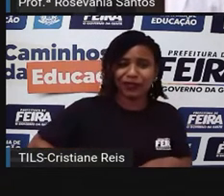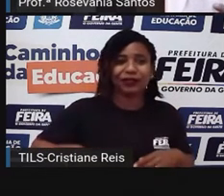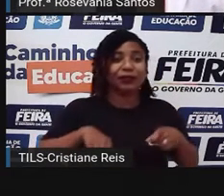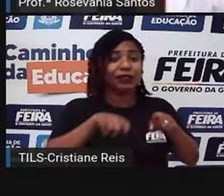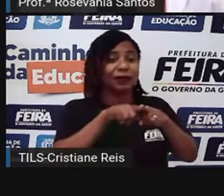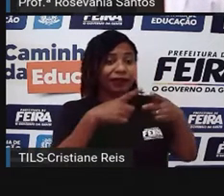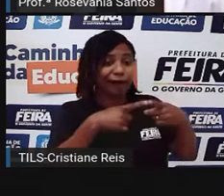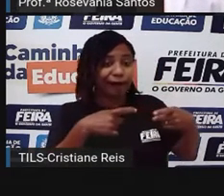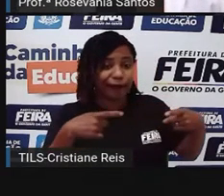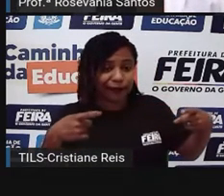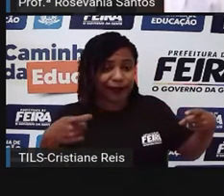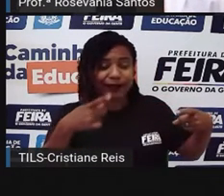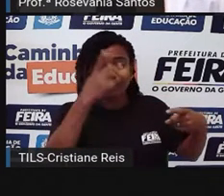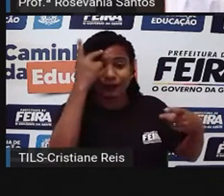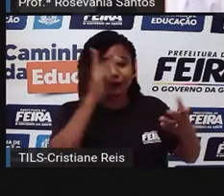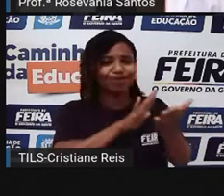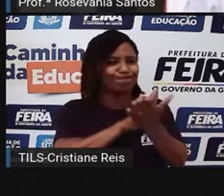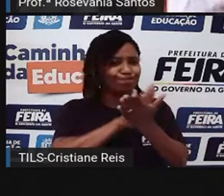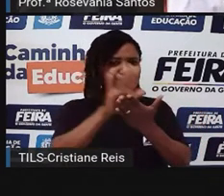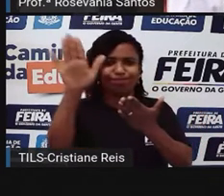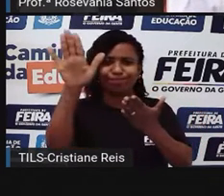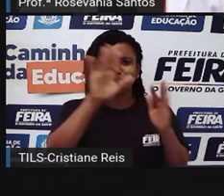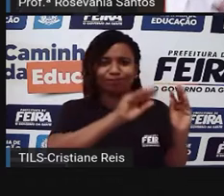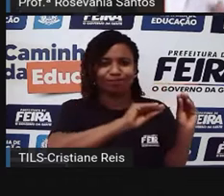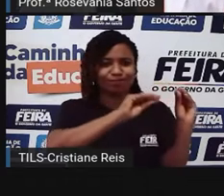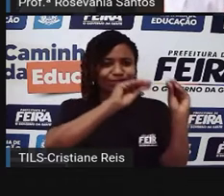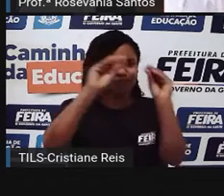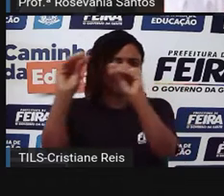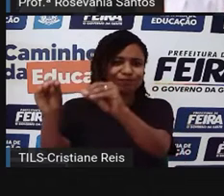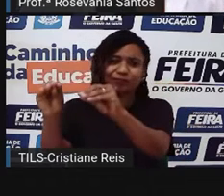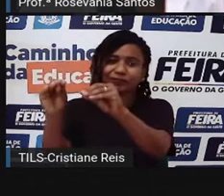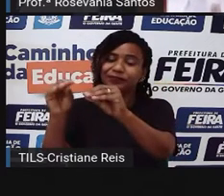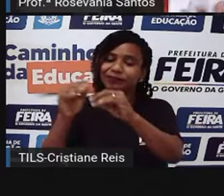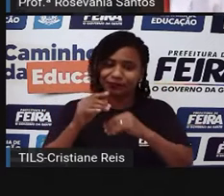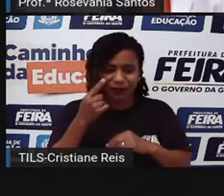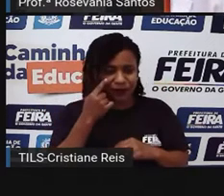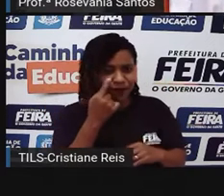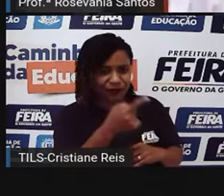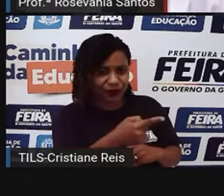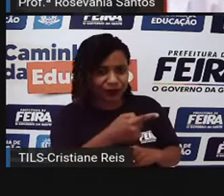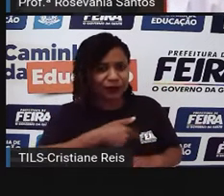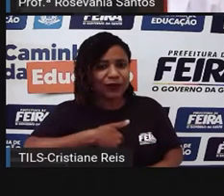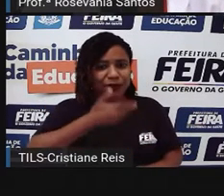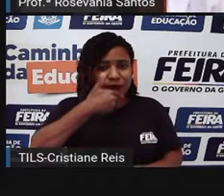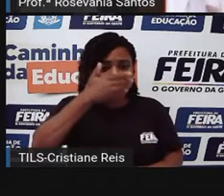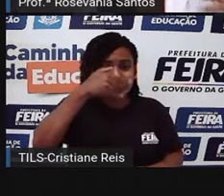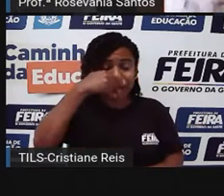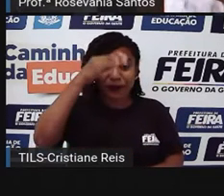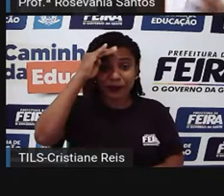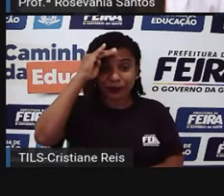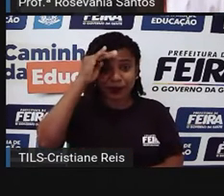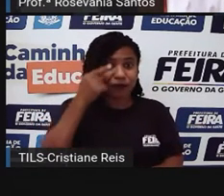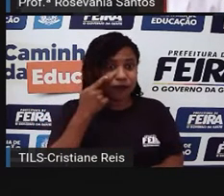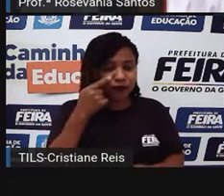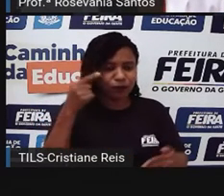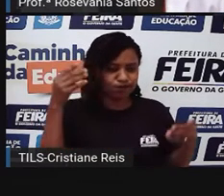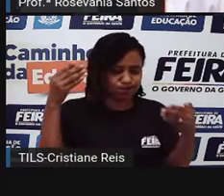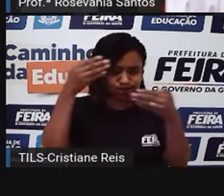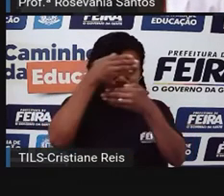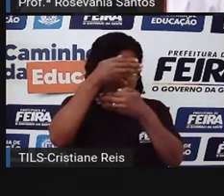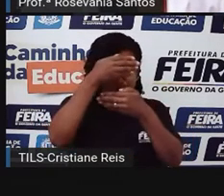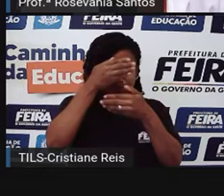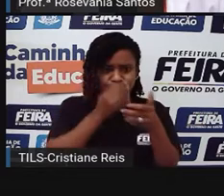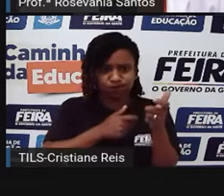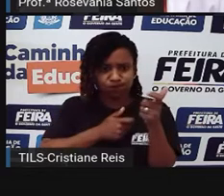viveu, né, a gente está sempre vivendo essa questão da Síria, mas a gente viveu recentemente o do pessoal do Afeganistão, a saída em massa, né,